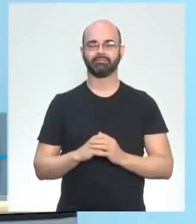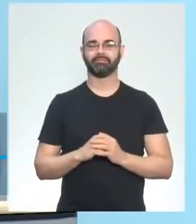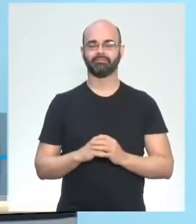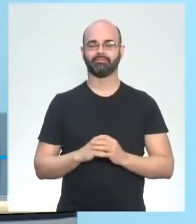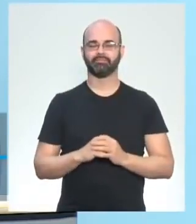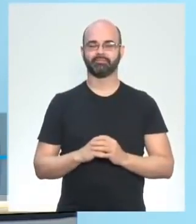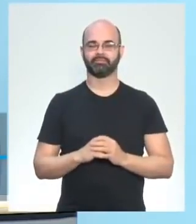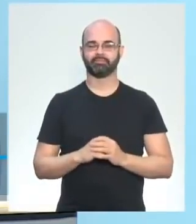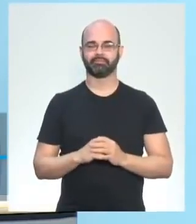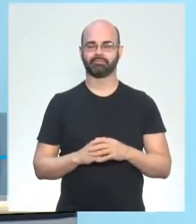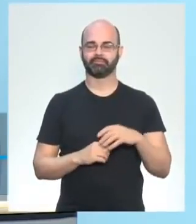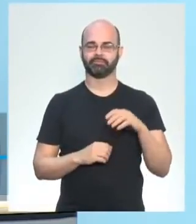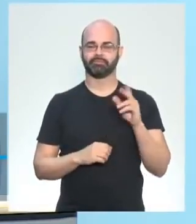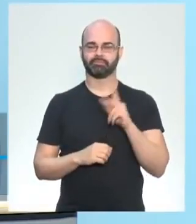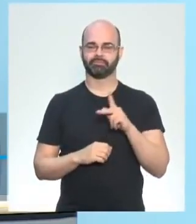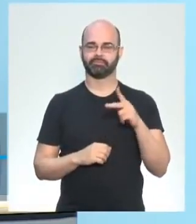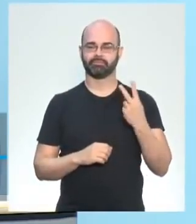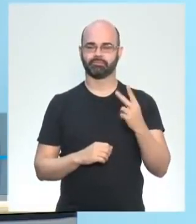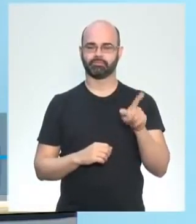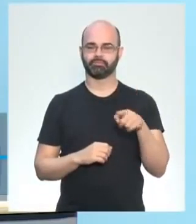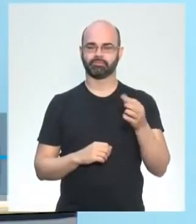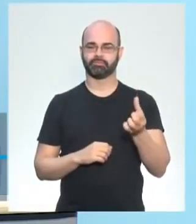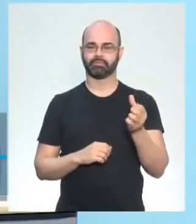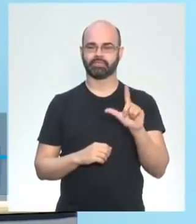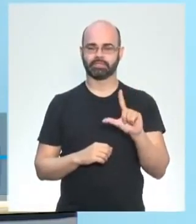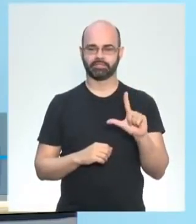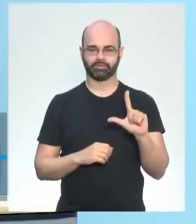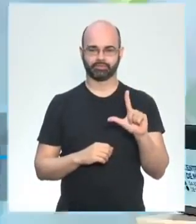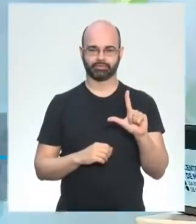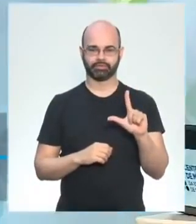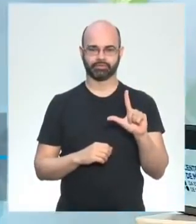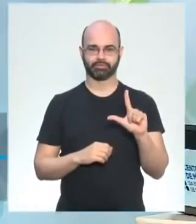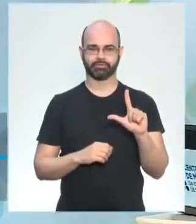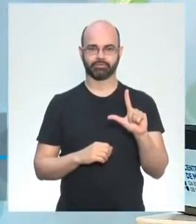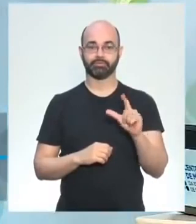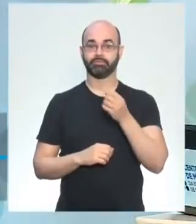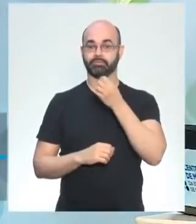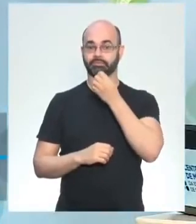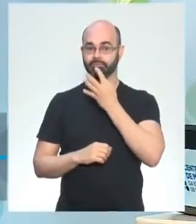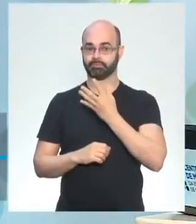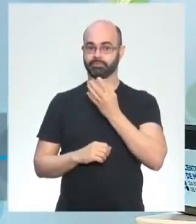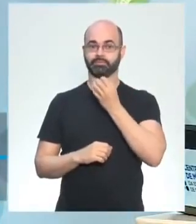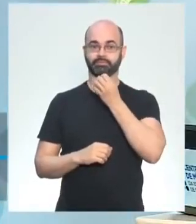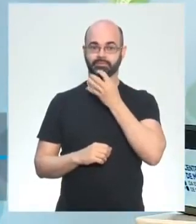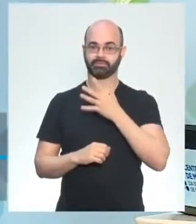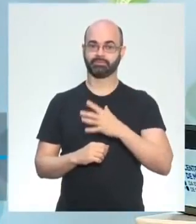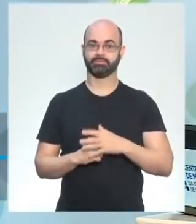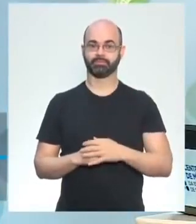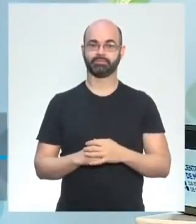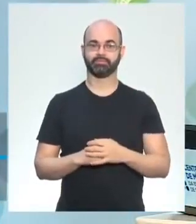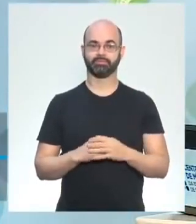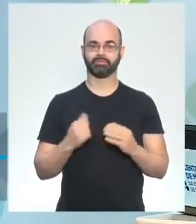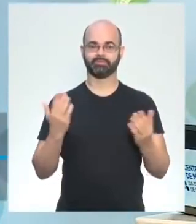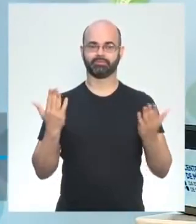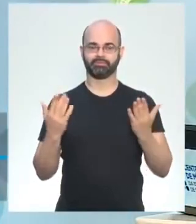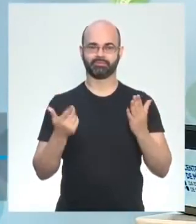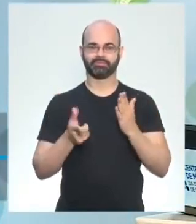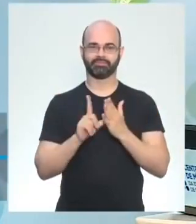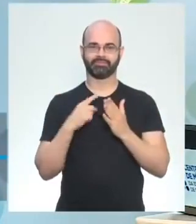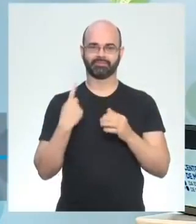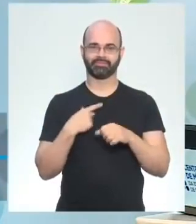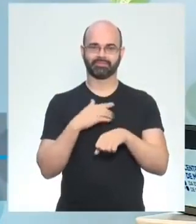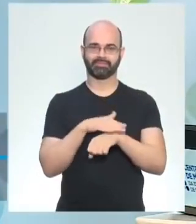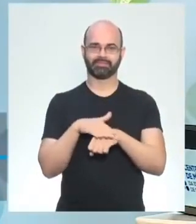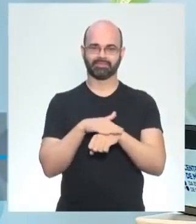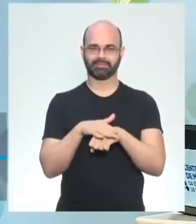aí 2,6 litros. Boa, boa. Então, para essa relação, né, por isso que a gente comentou muito